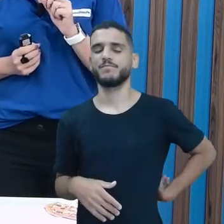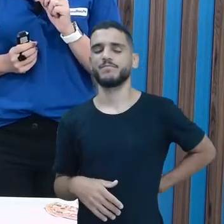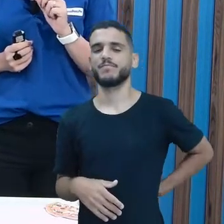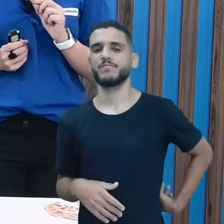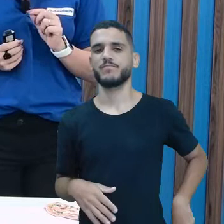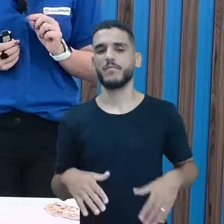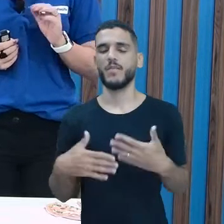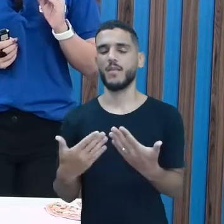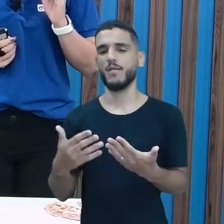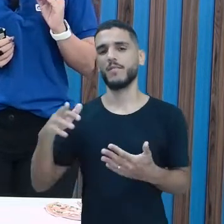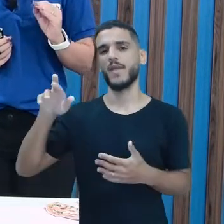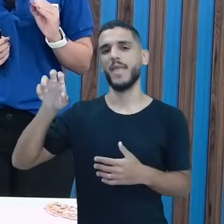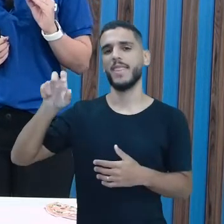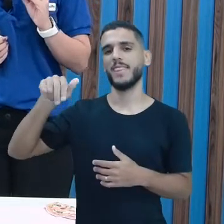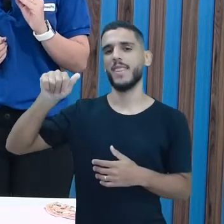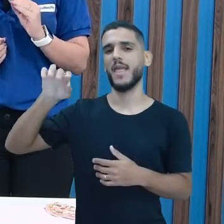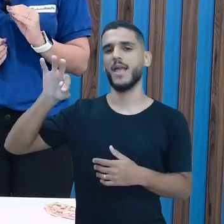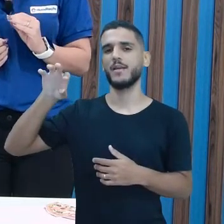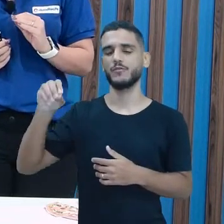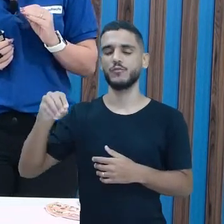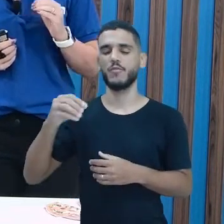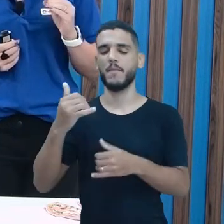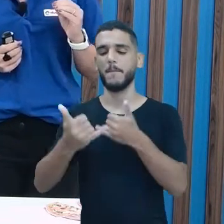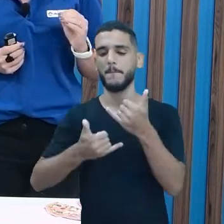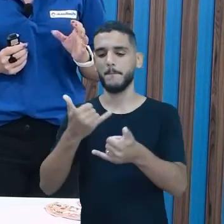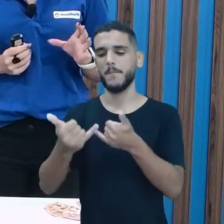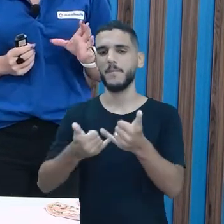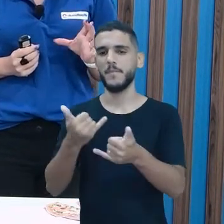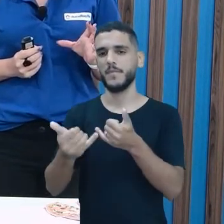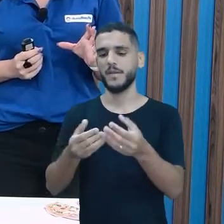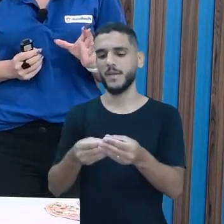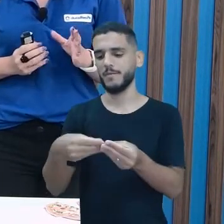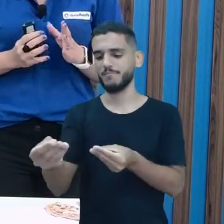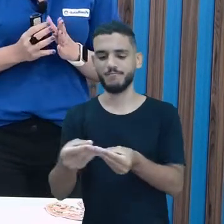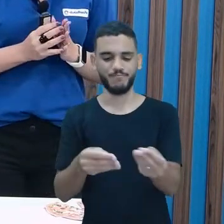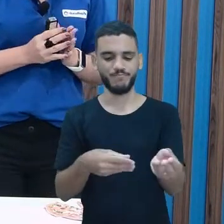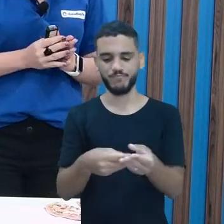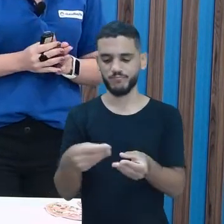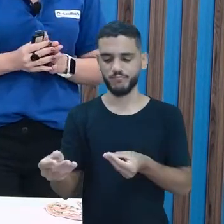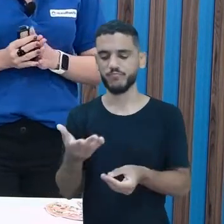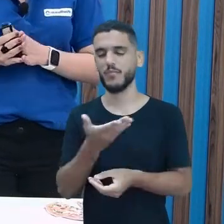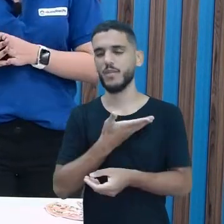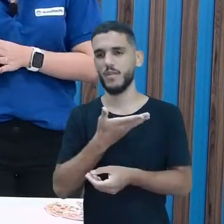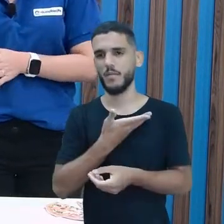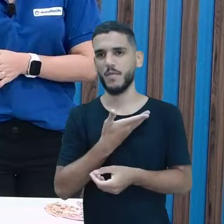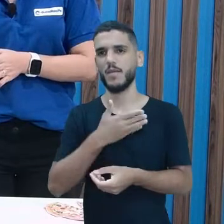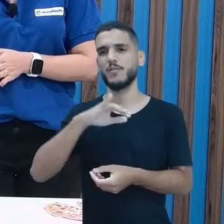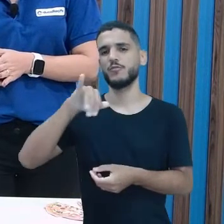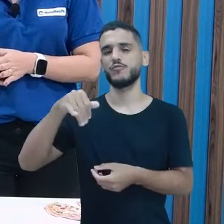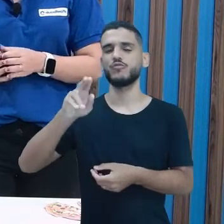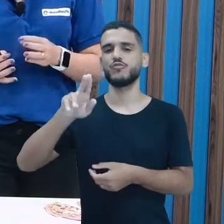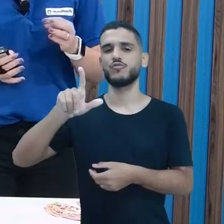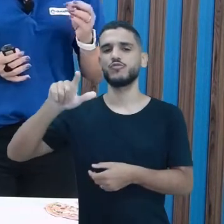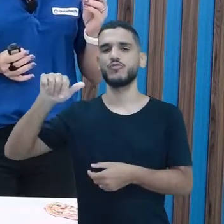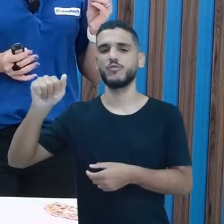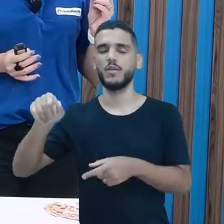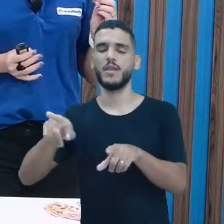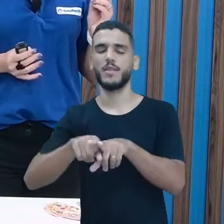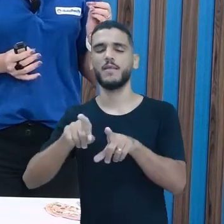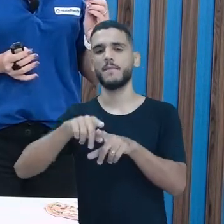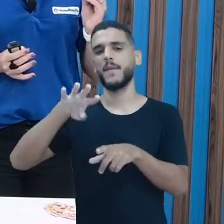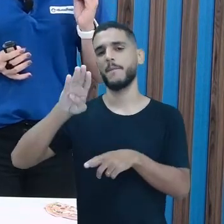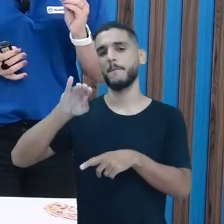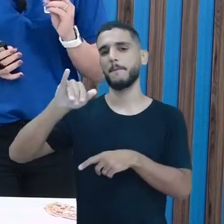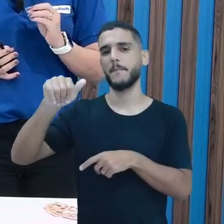vai jogar cartas com suas amigas, Júlia e Bia.